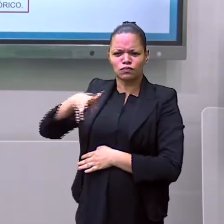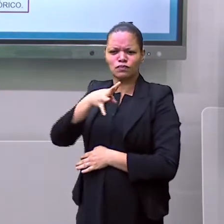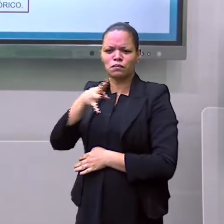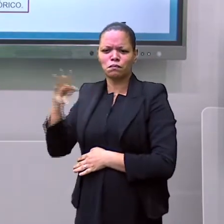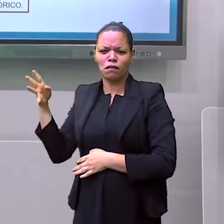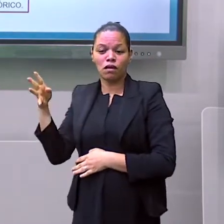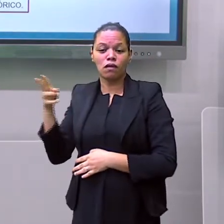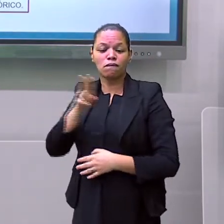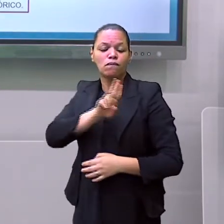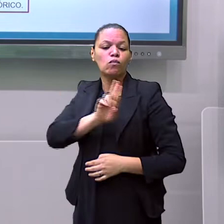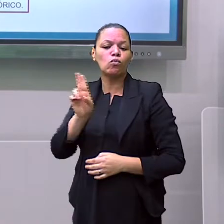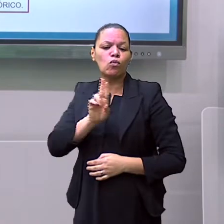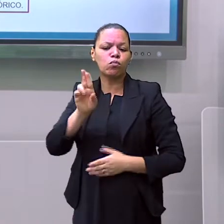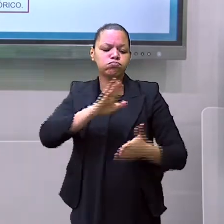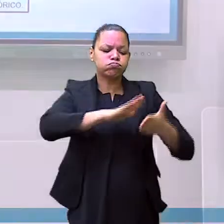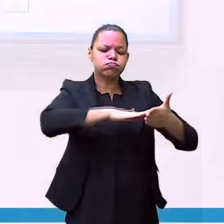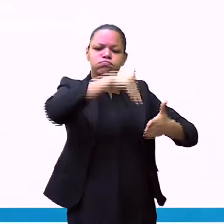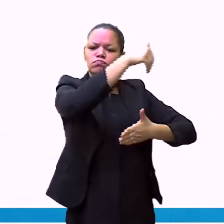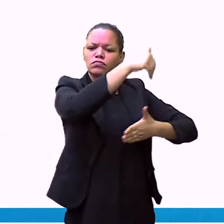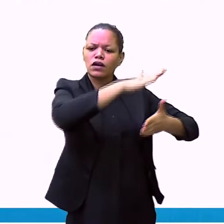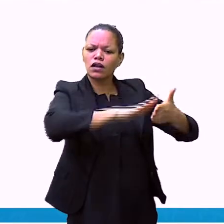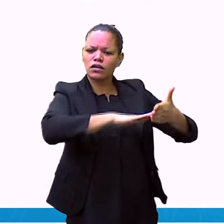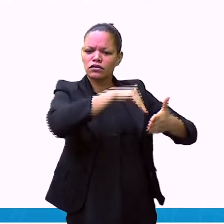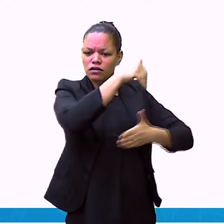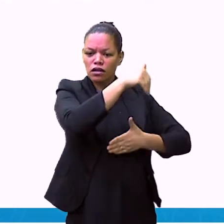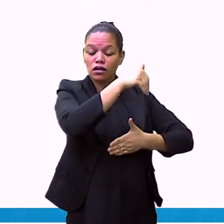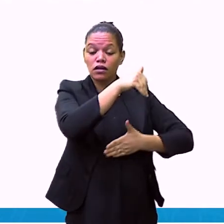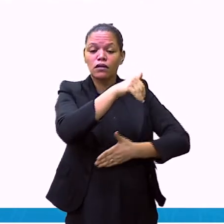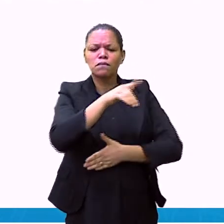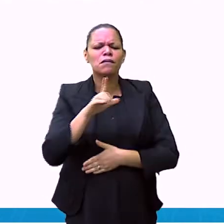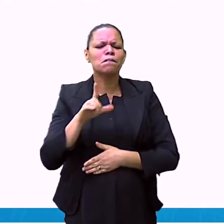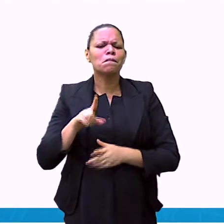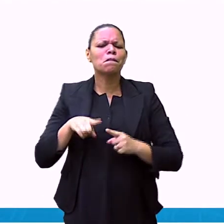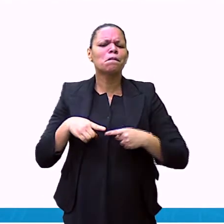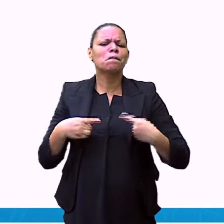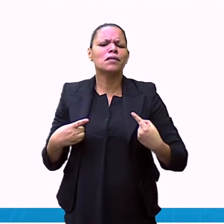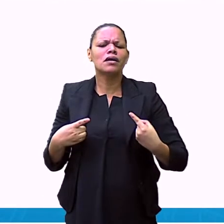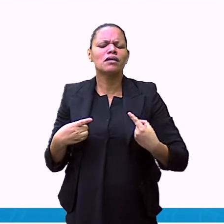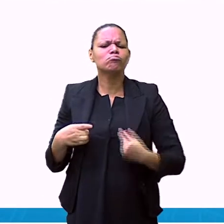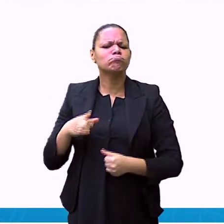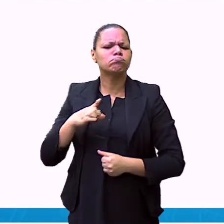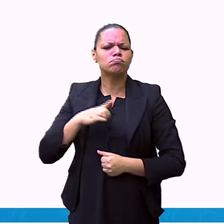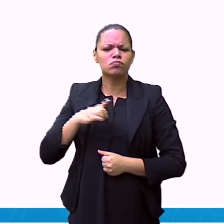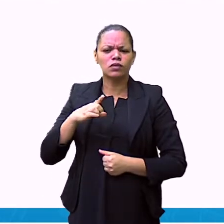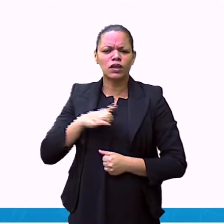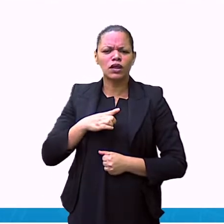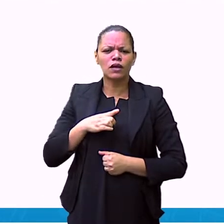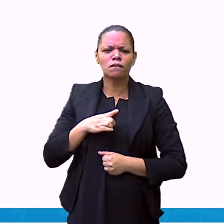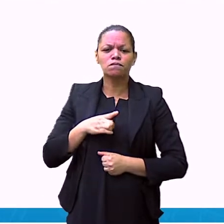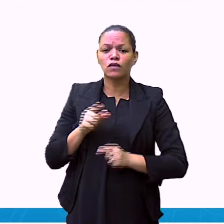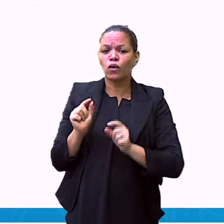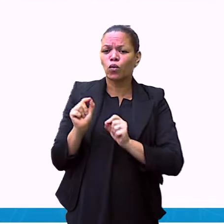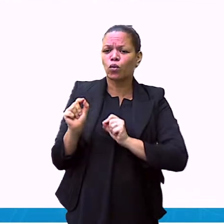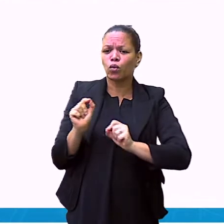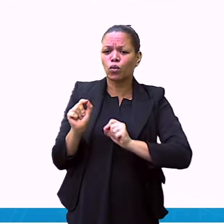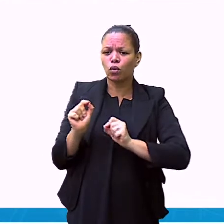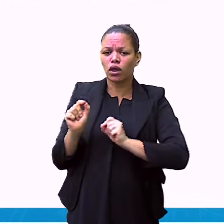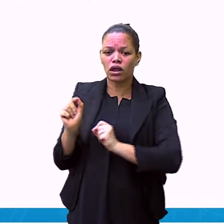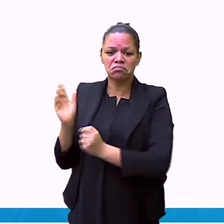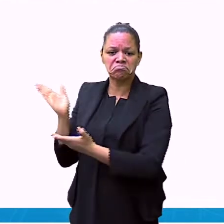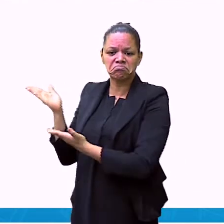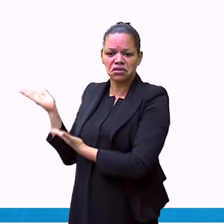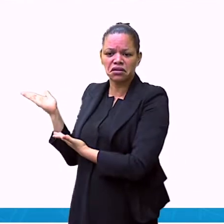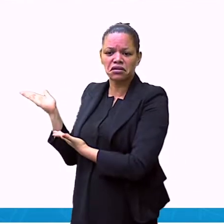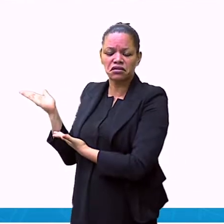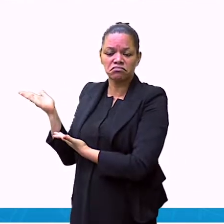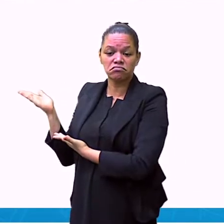Escala de tempo. Nós podemos contar o tempo de algumas formas. Podemos contar aí através do